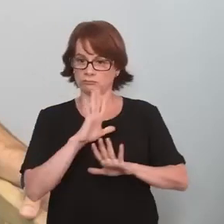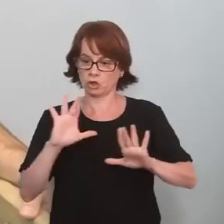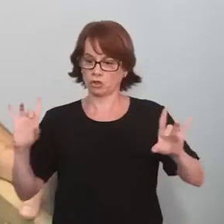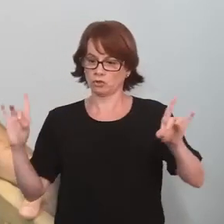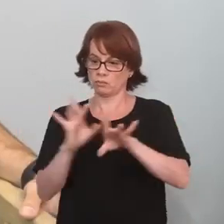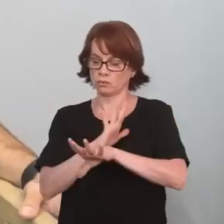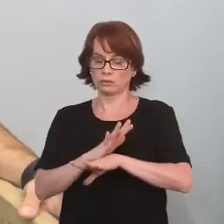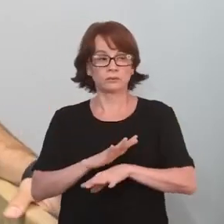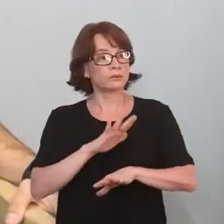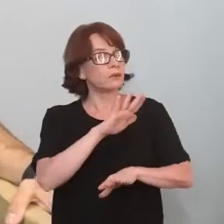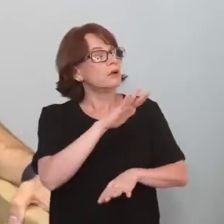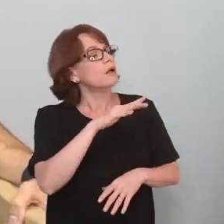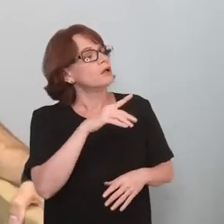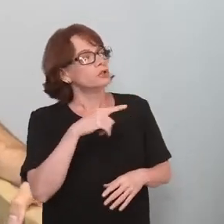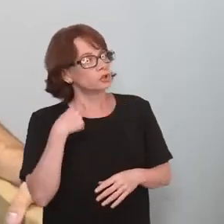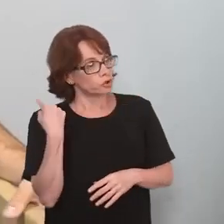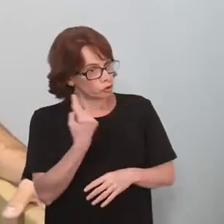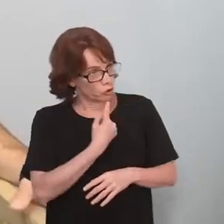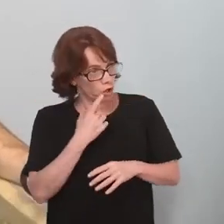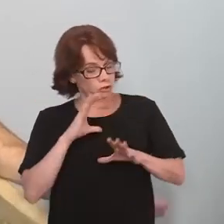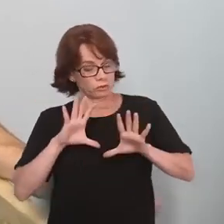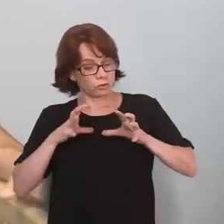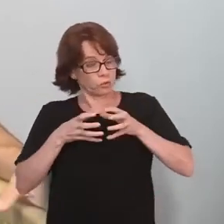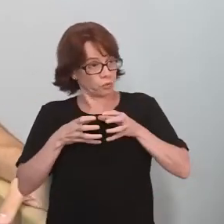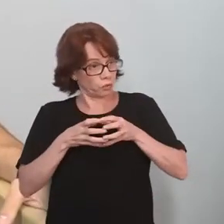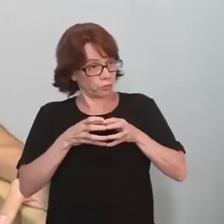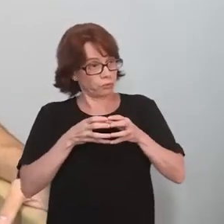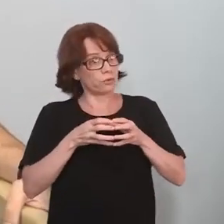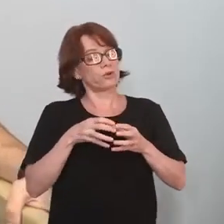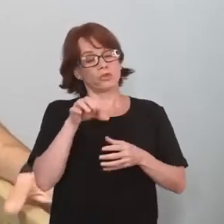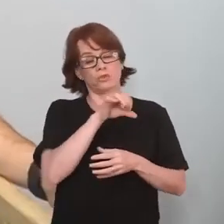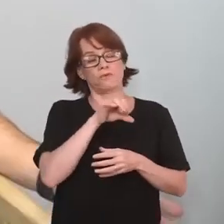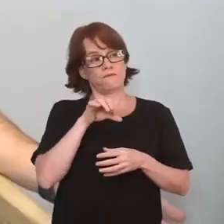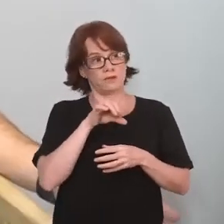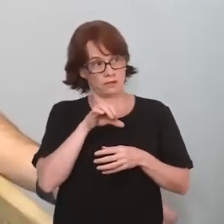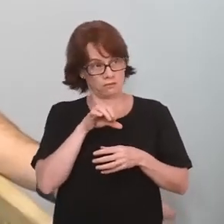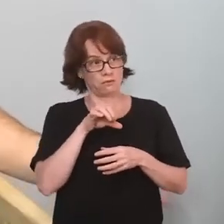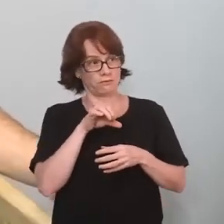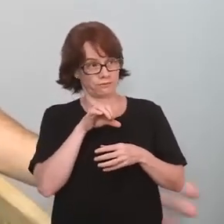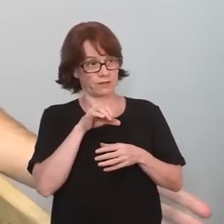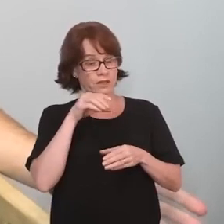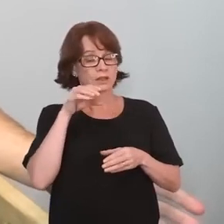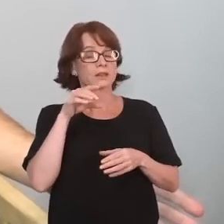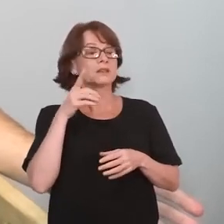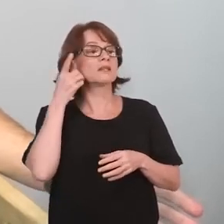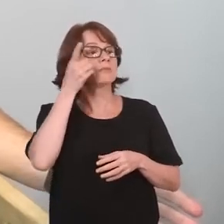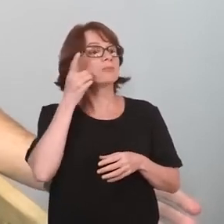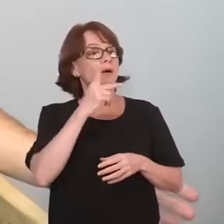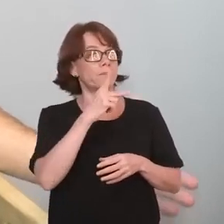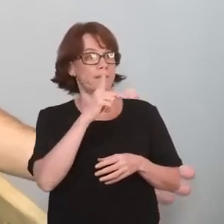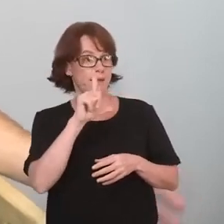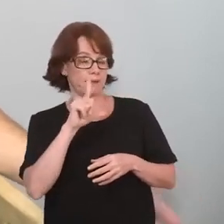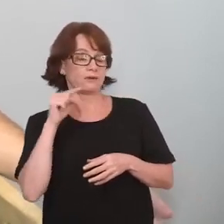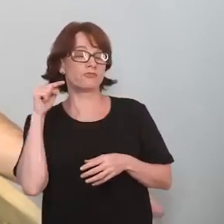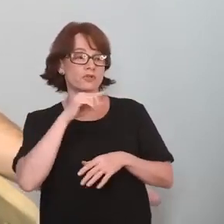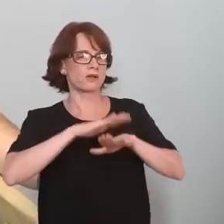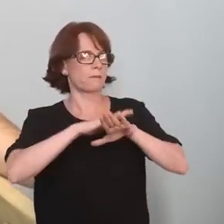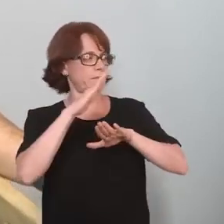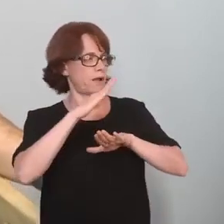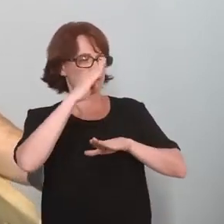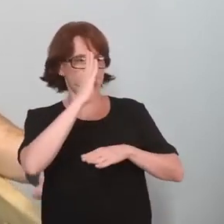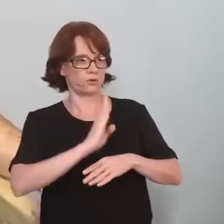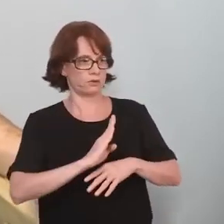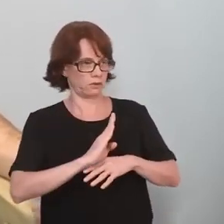Nós somos 99 deputados eleitos pelo PL. Você é uma delas, proporcionalmente a mais votada do